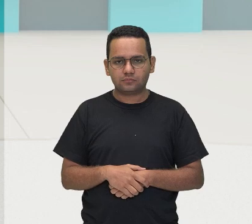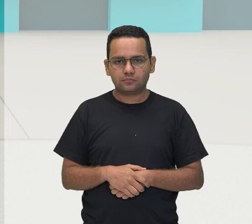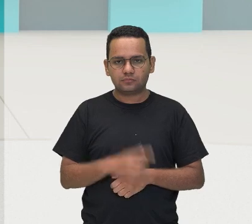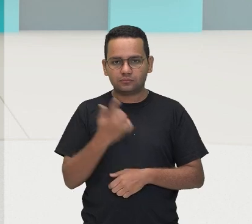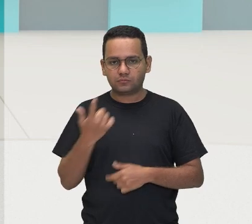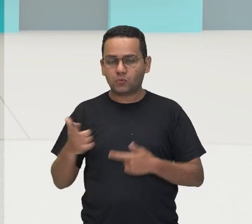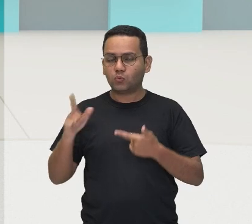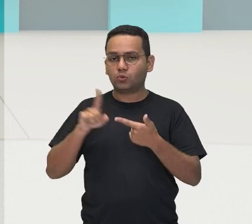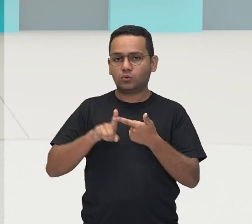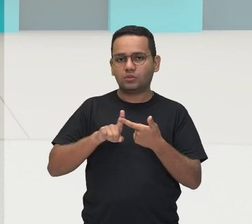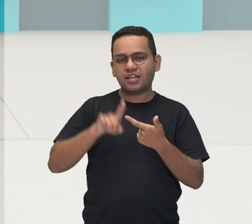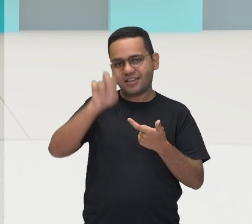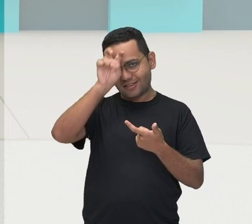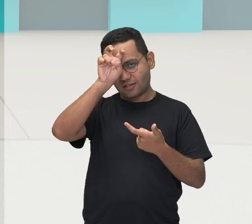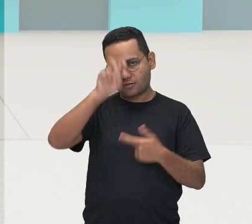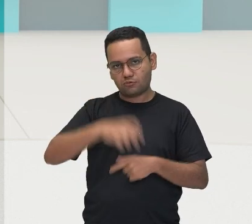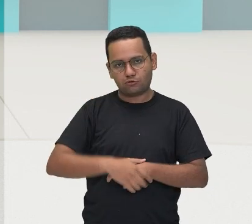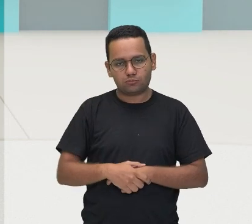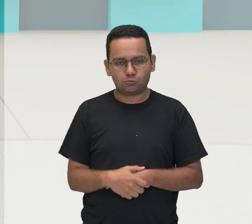do Egito,